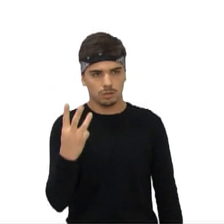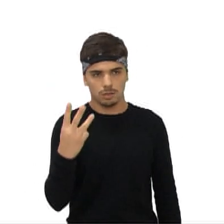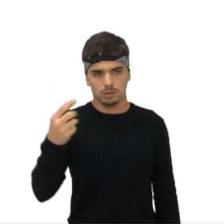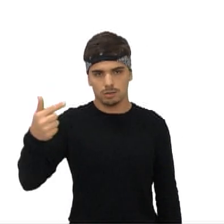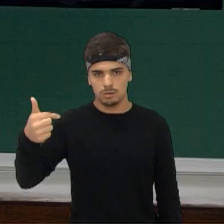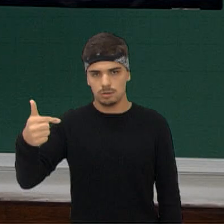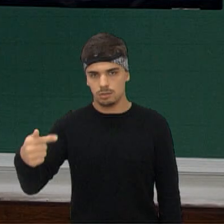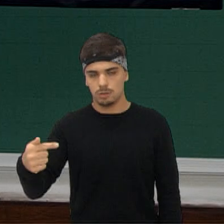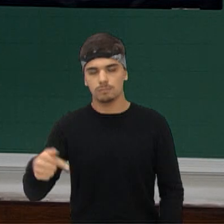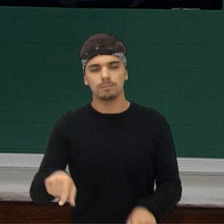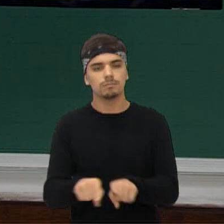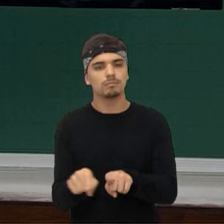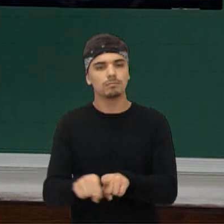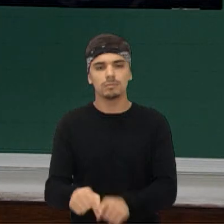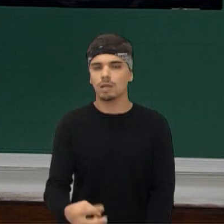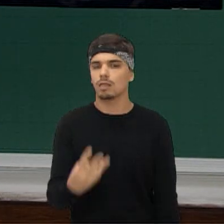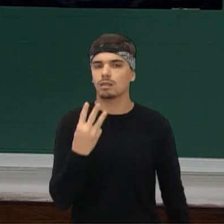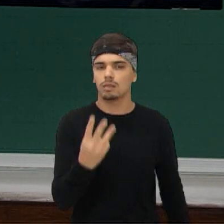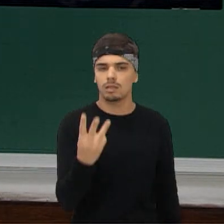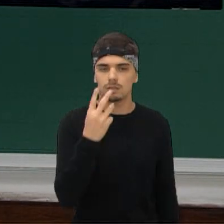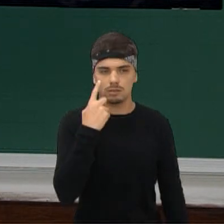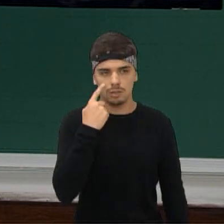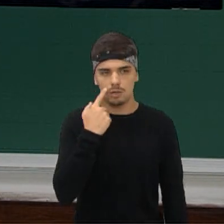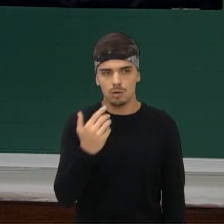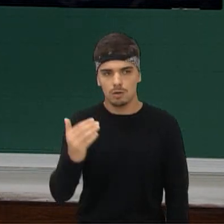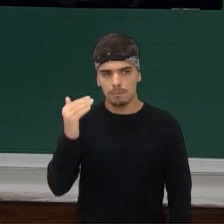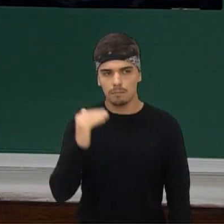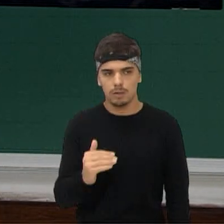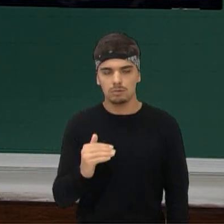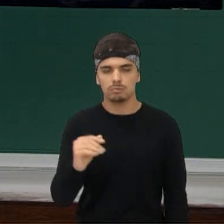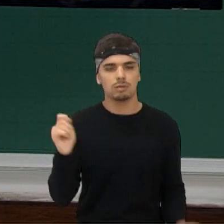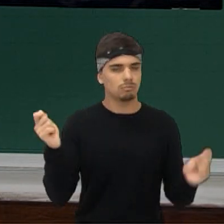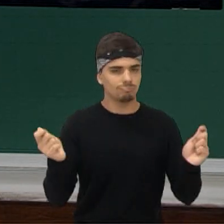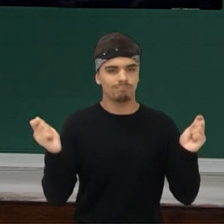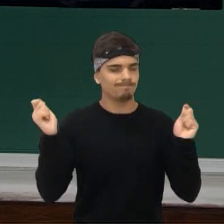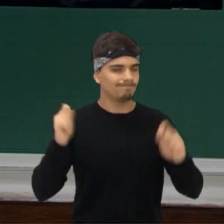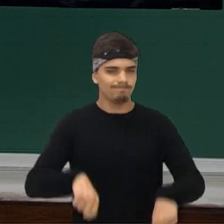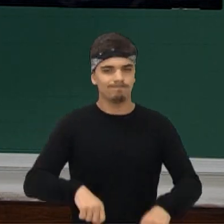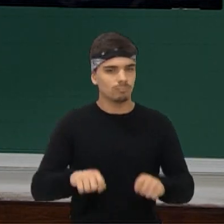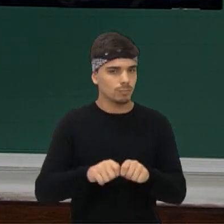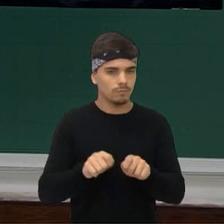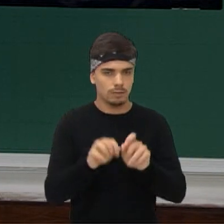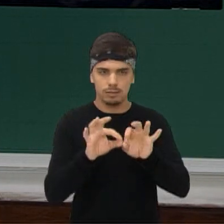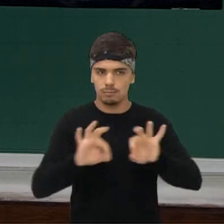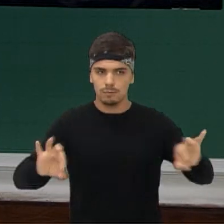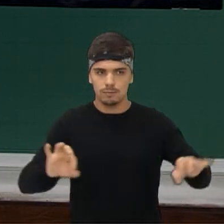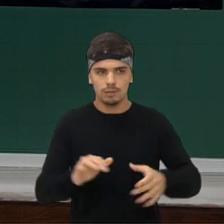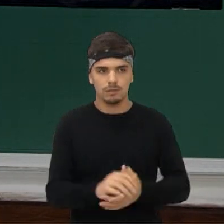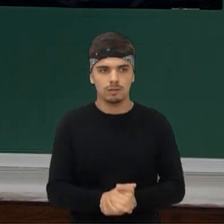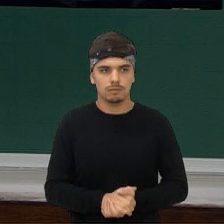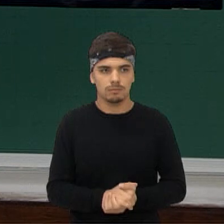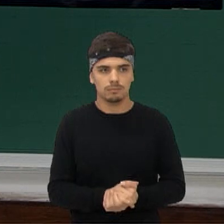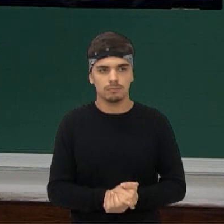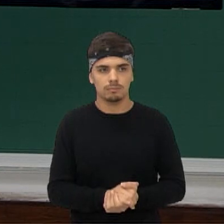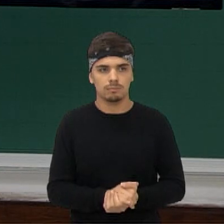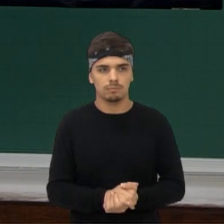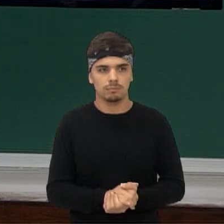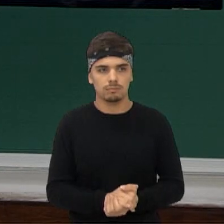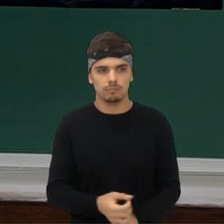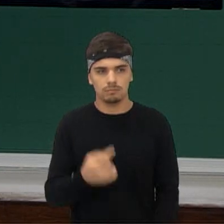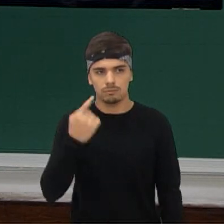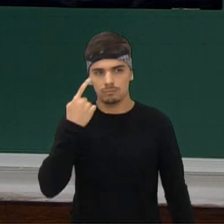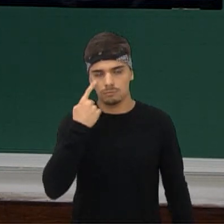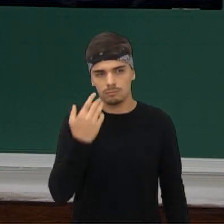a terceira fração, né? A terceira suposição, eu já não consigo fazer simplificação. Tá? E aqui ainda, ó, me